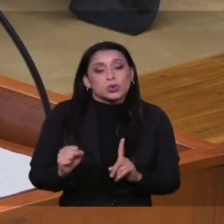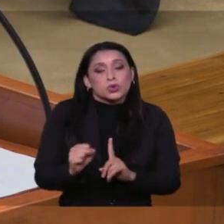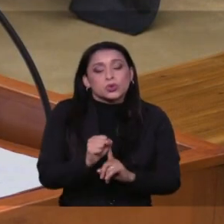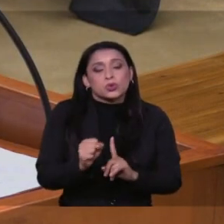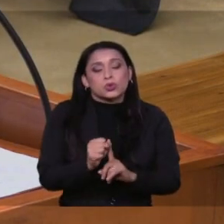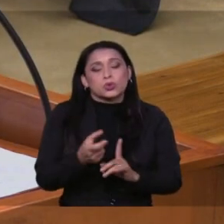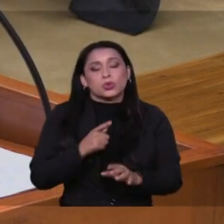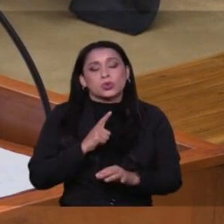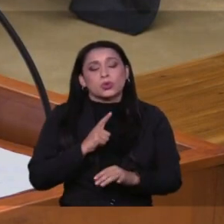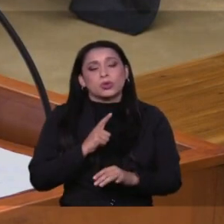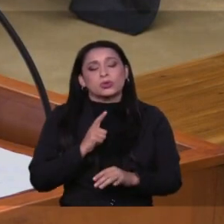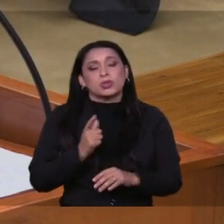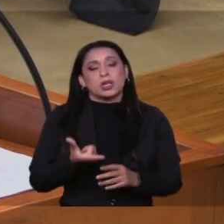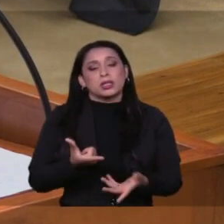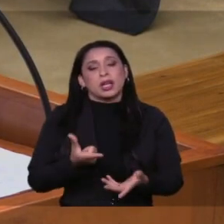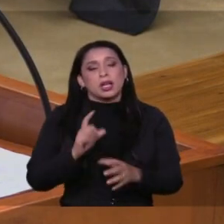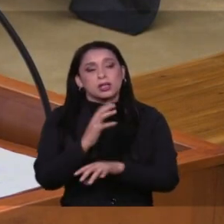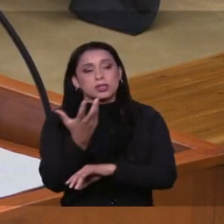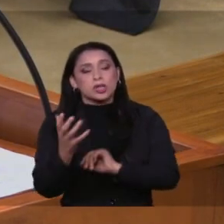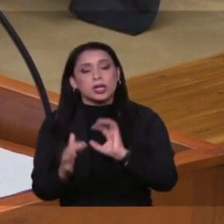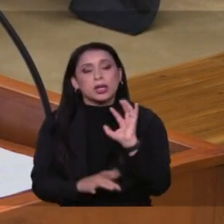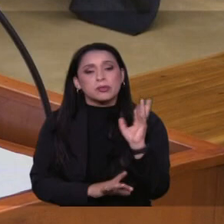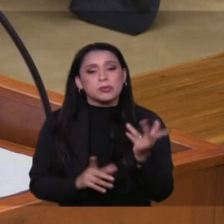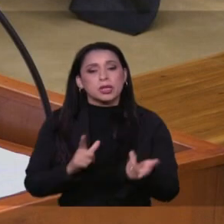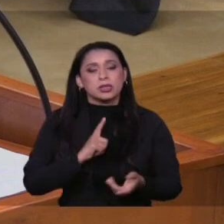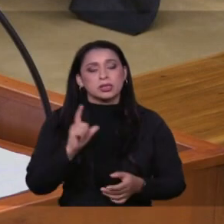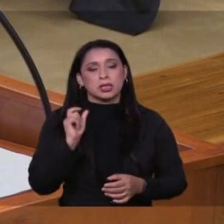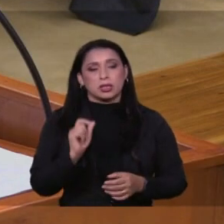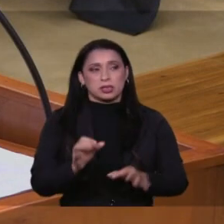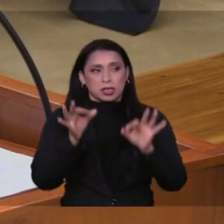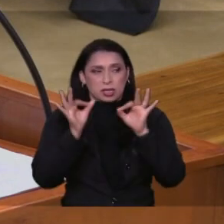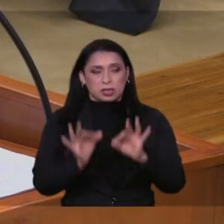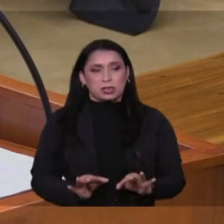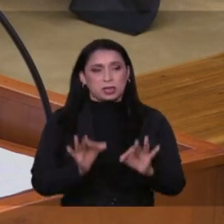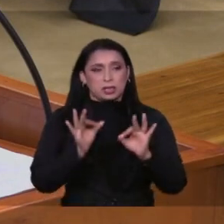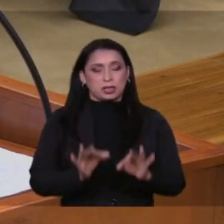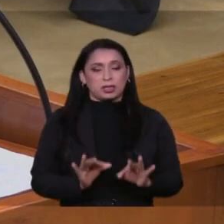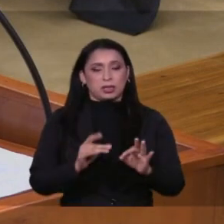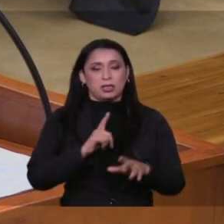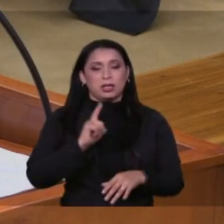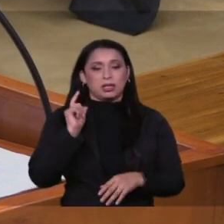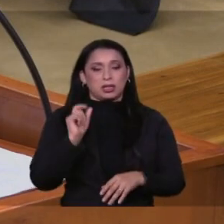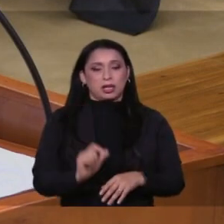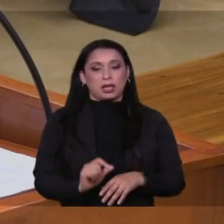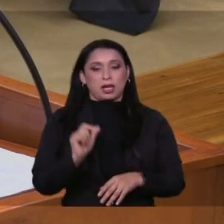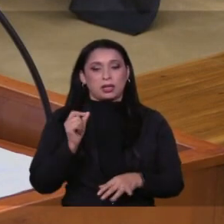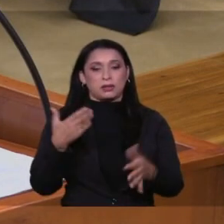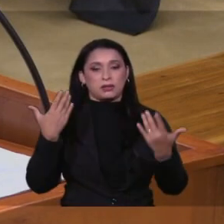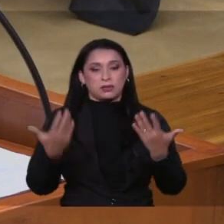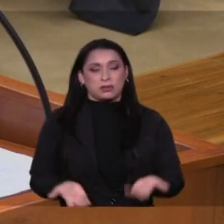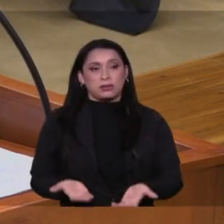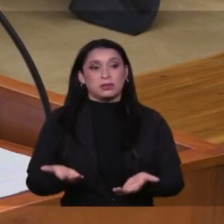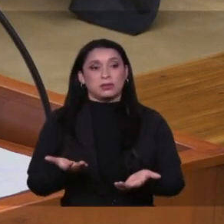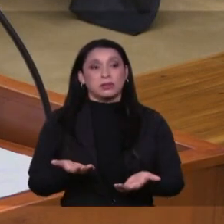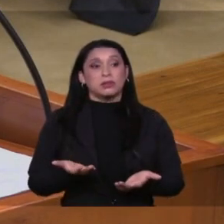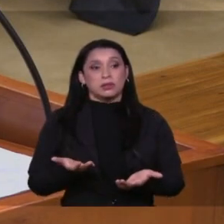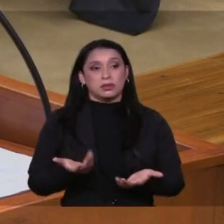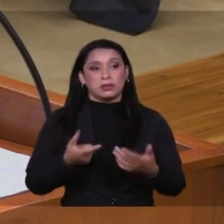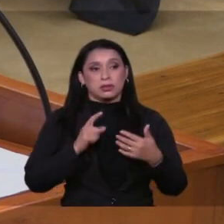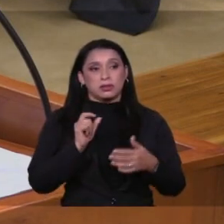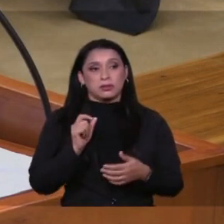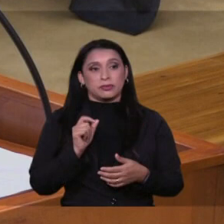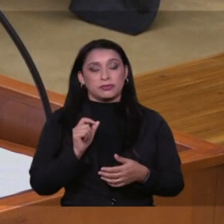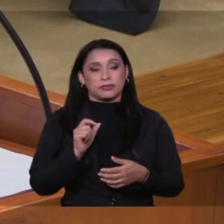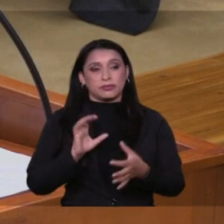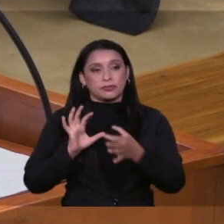socioambiental. Assim, excelências, é certo que estamos em outro contexto. Aquele contexto